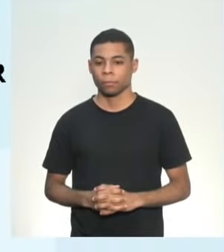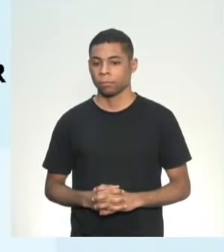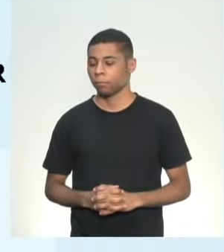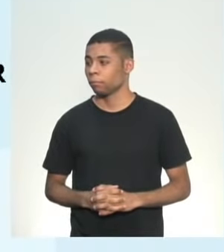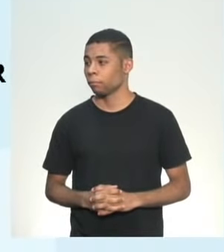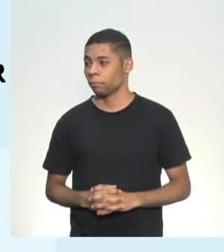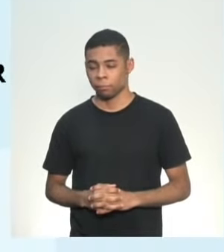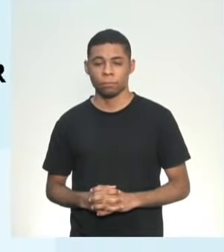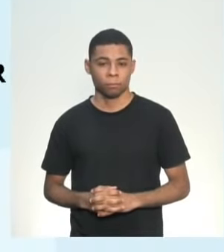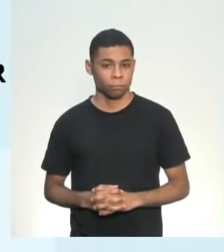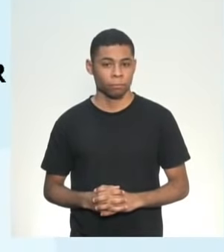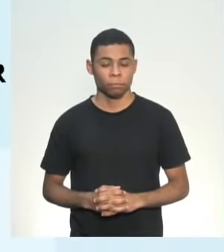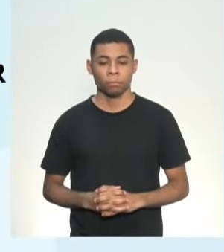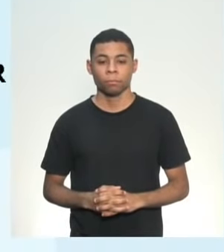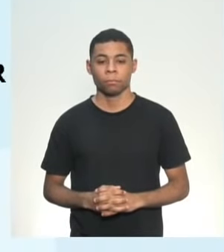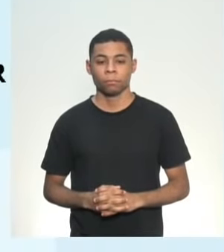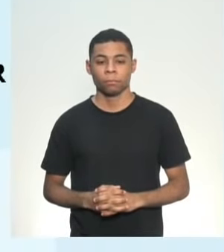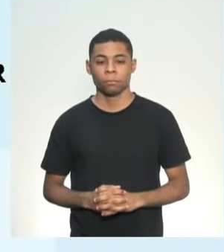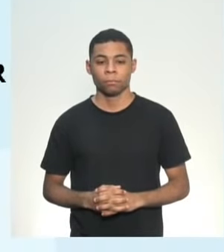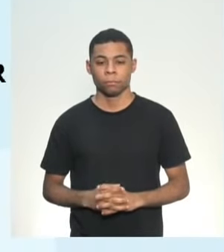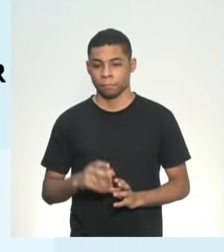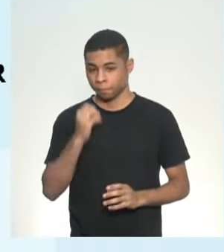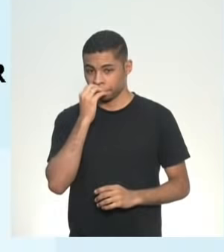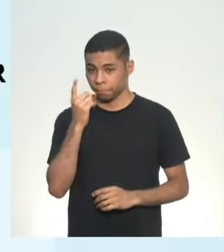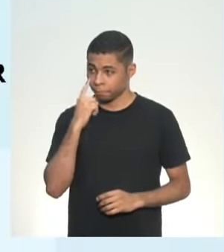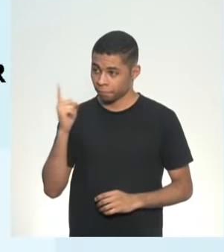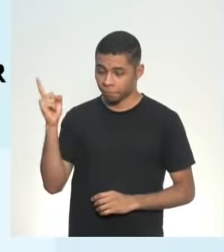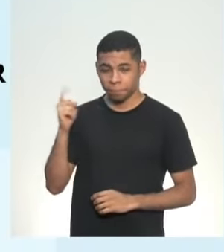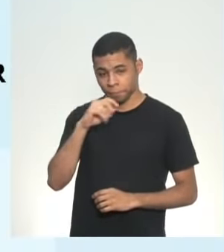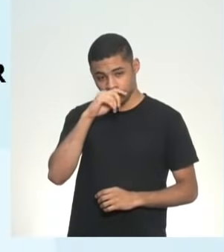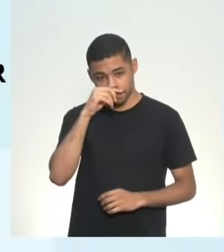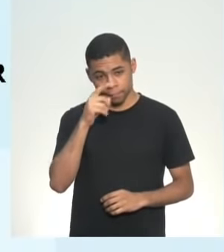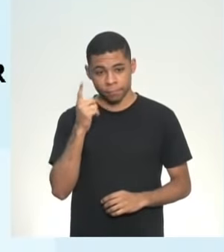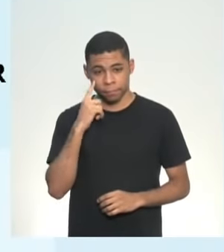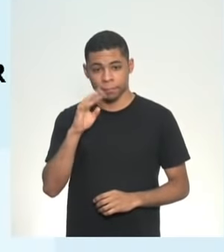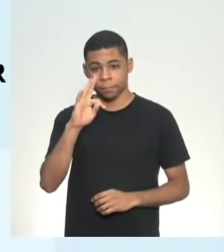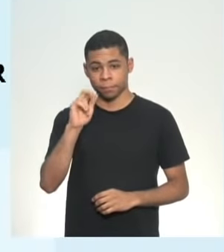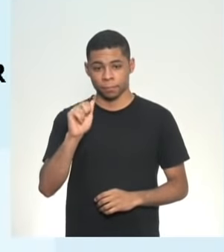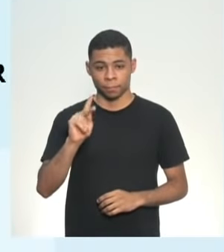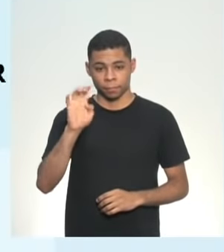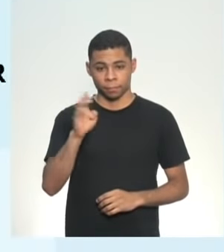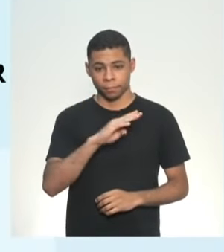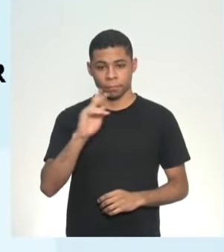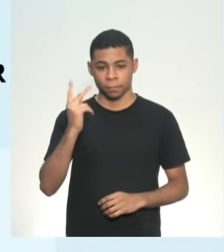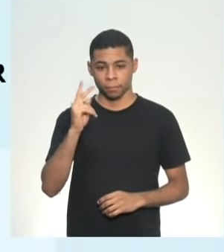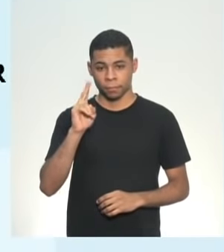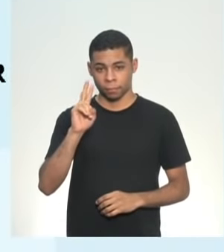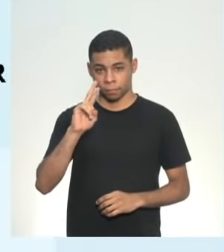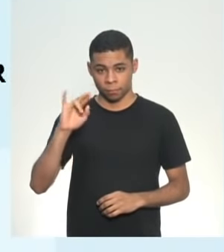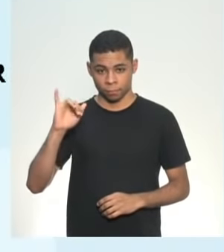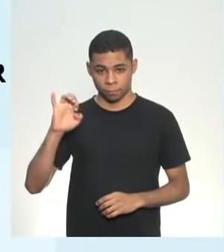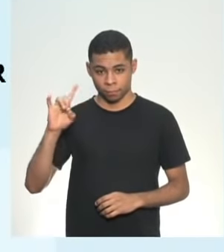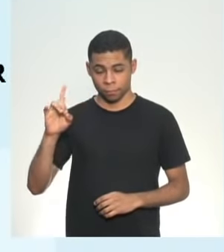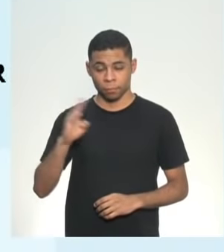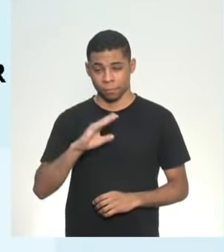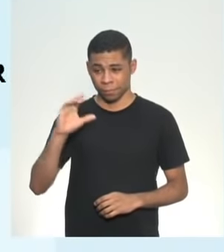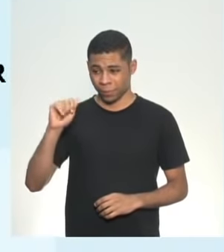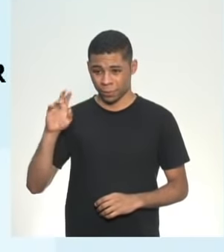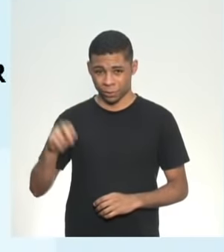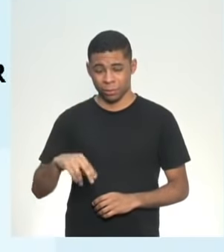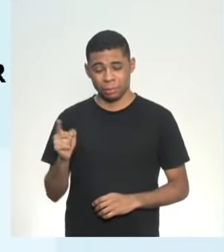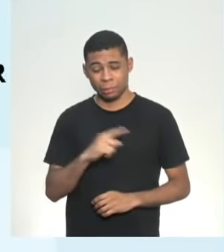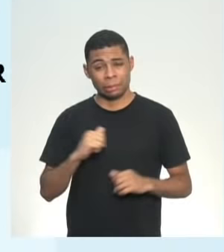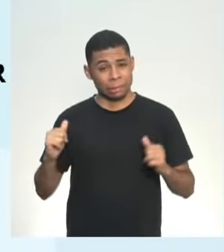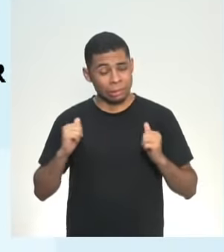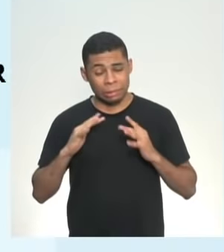tornam tem uma ação apressada e é Então essa expressão Zinho aqui ó take redirection elas tomam mas são